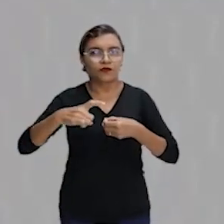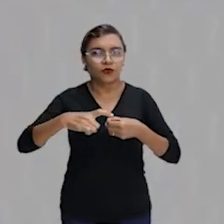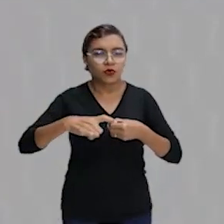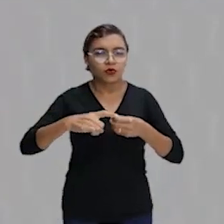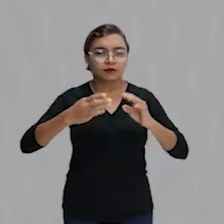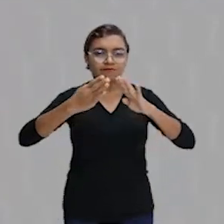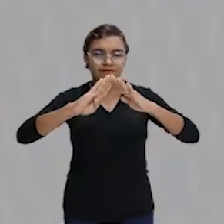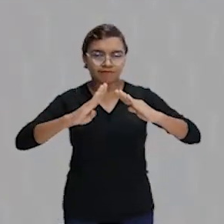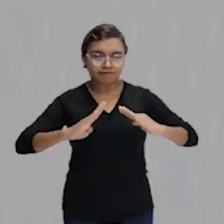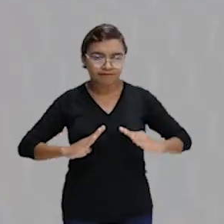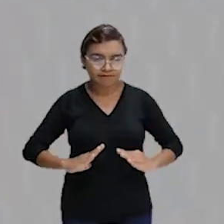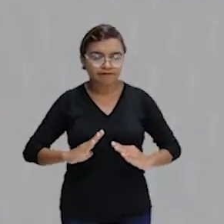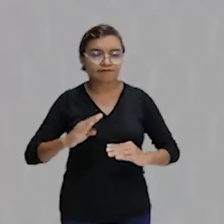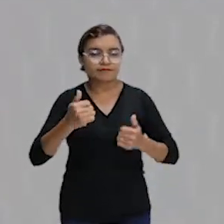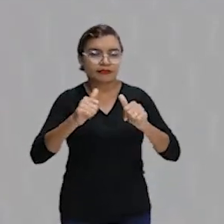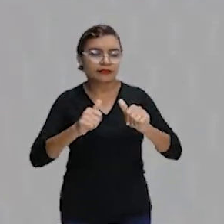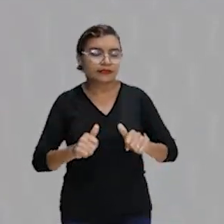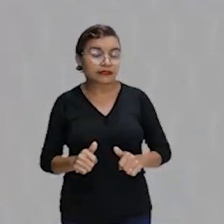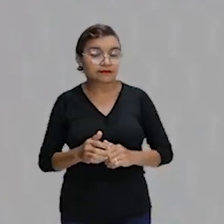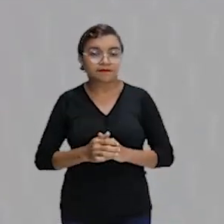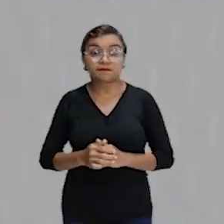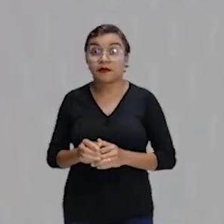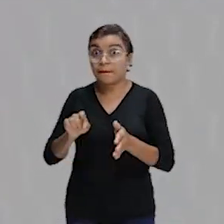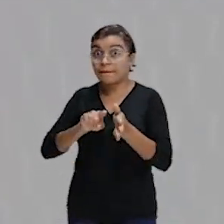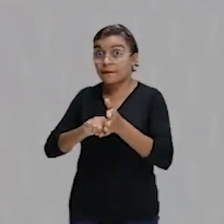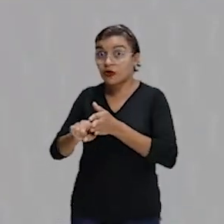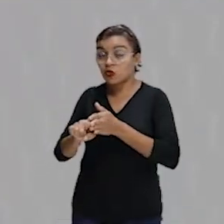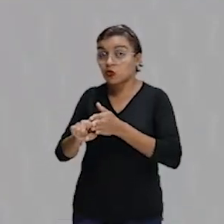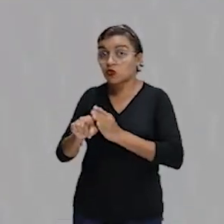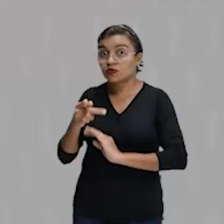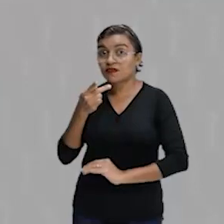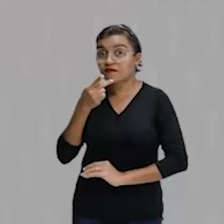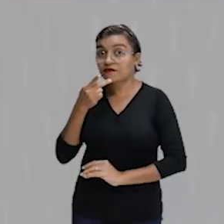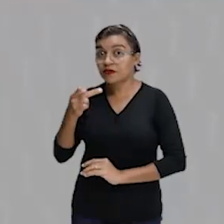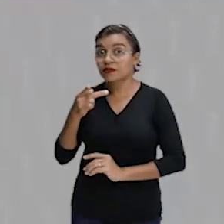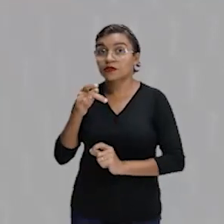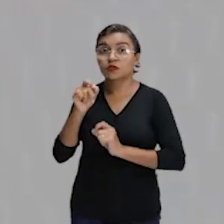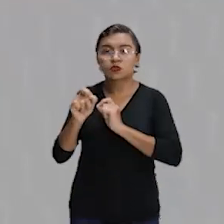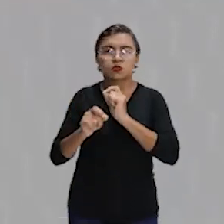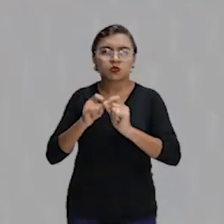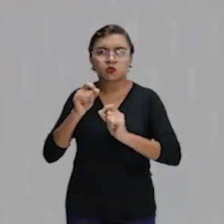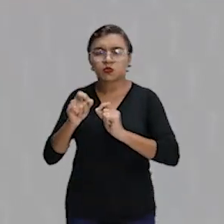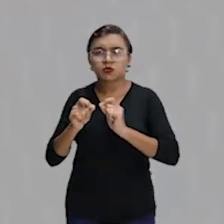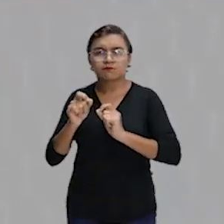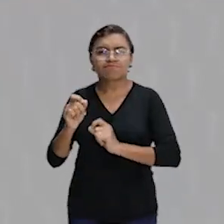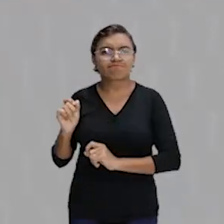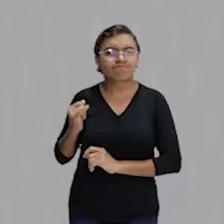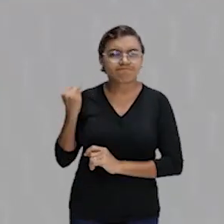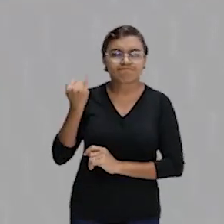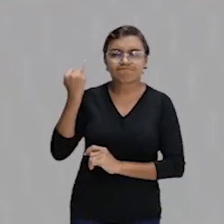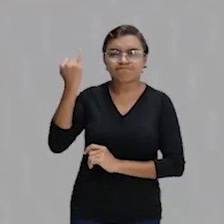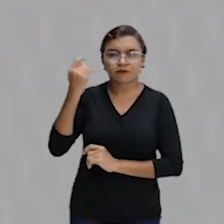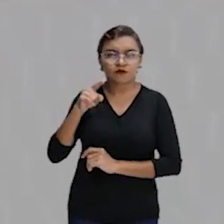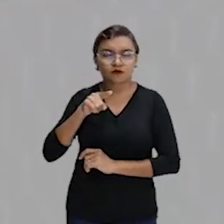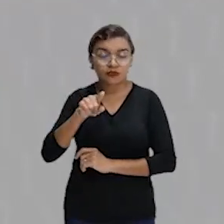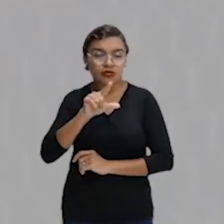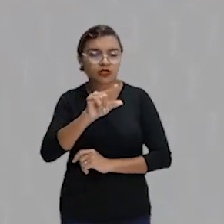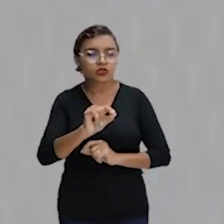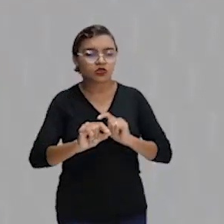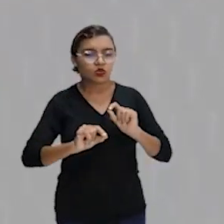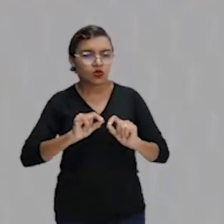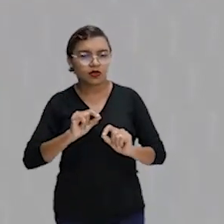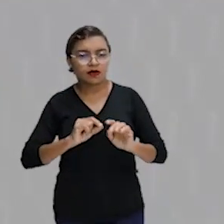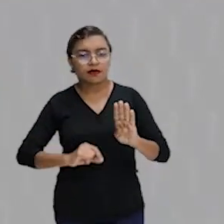essa situação. Na questão, ele disse uma coisa muito importante que vai fazer você escolher entre